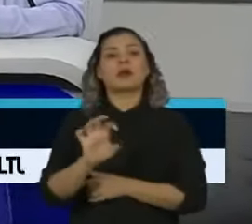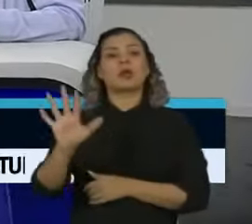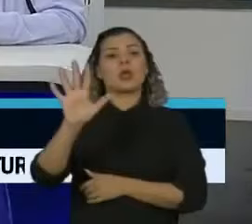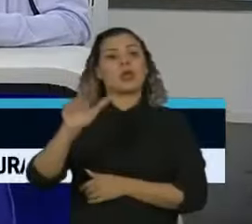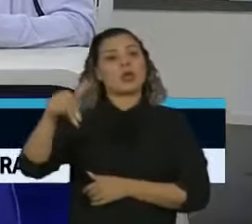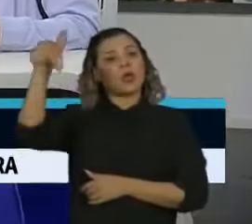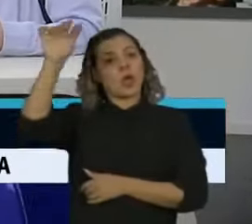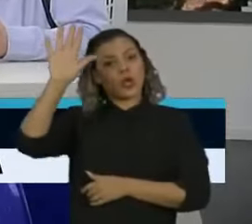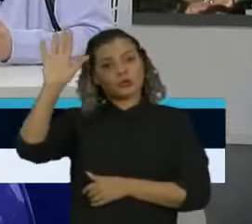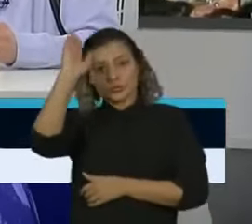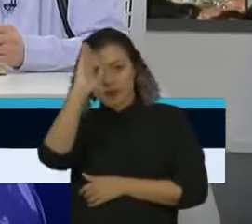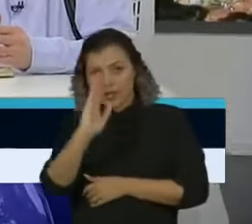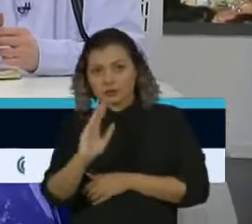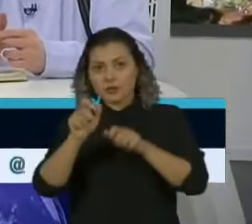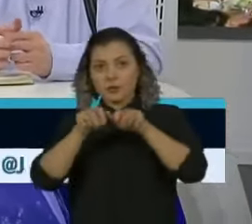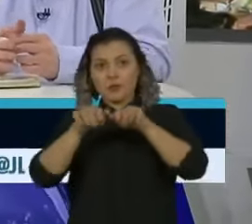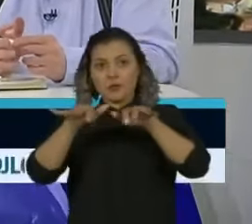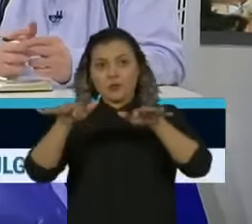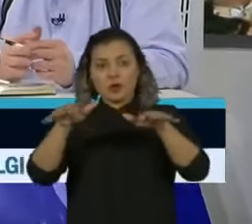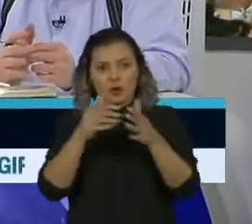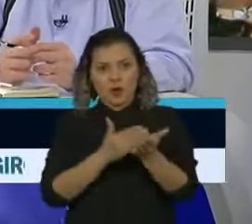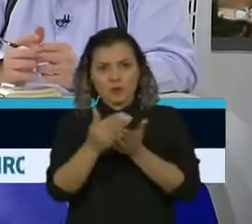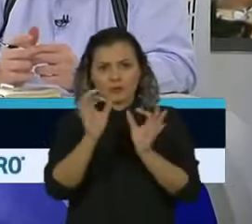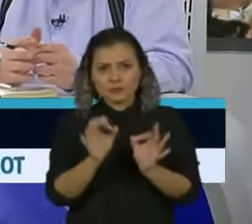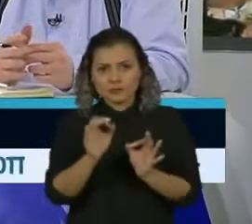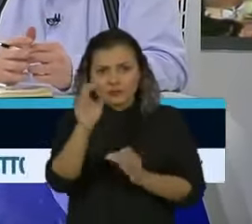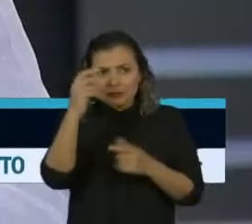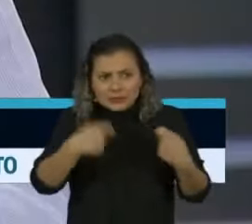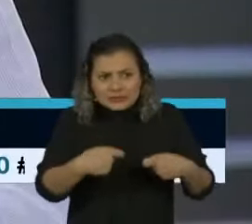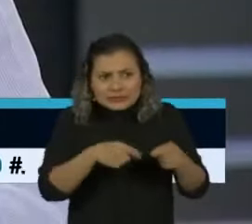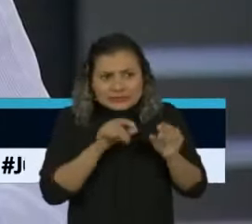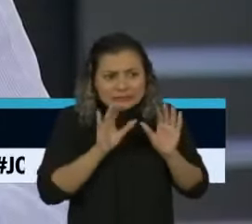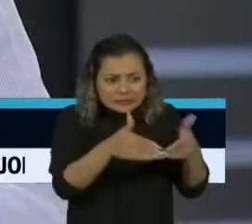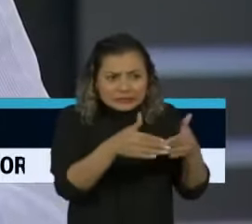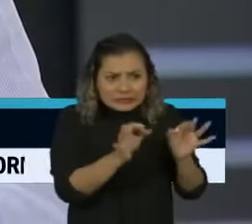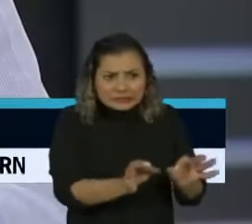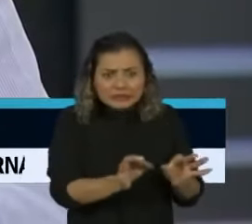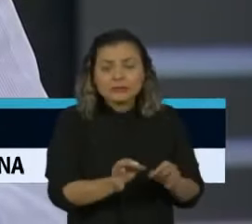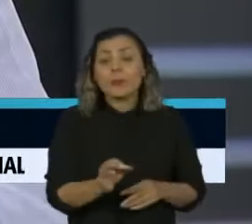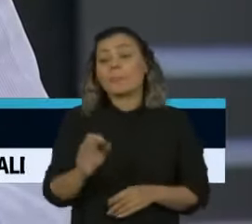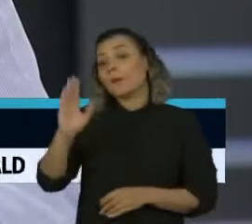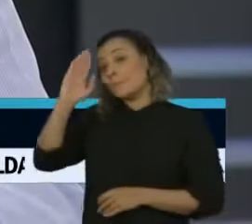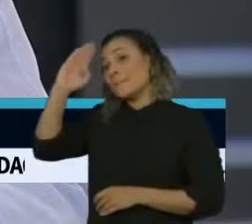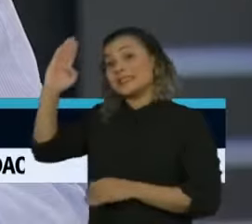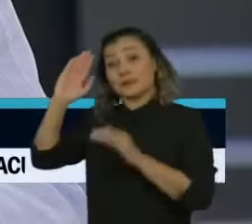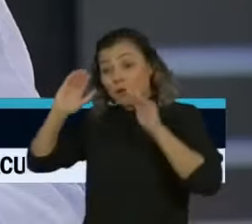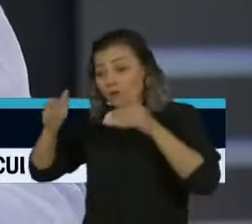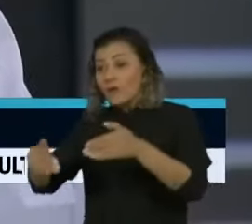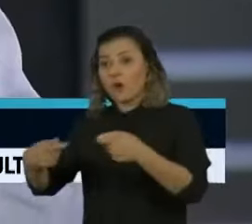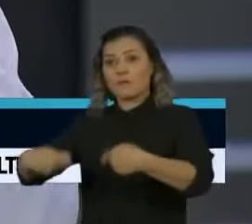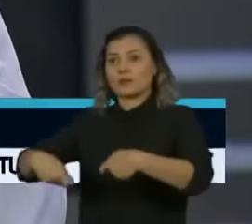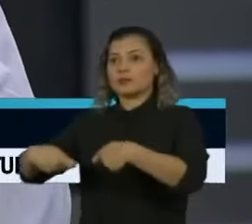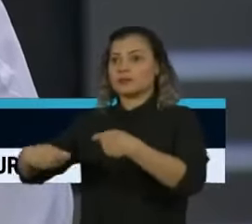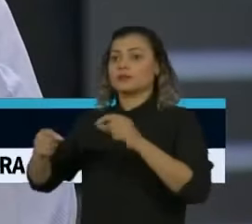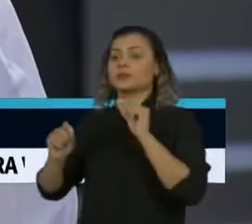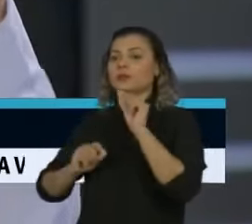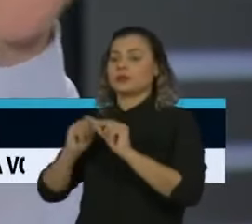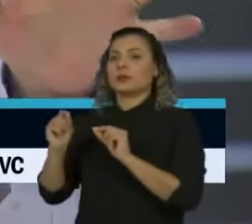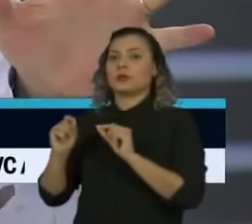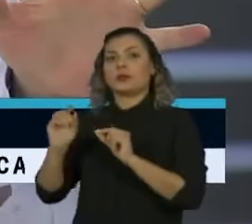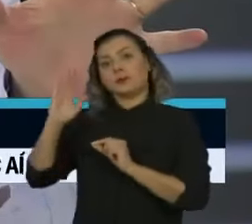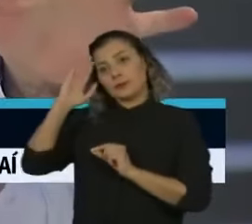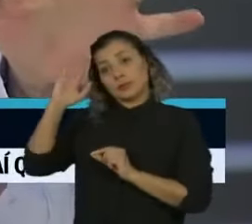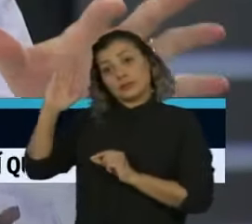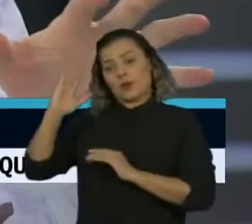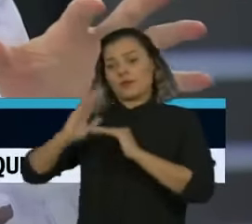a área que mais precisa realmente? Eu acho que as áreas que mais necessitariam, primeiro,